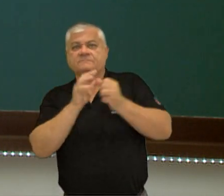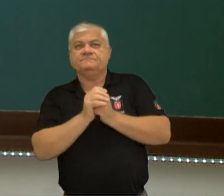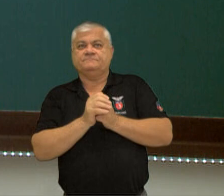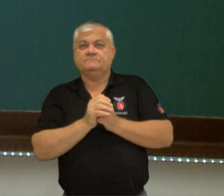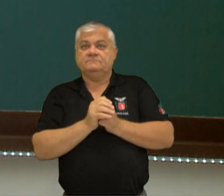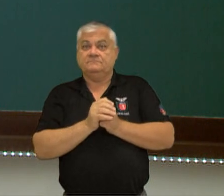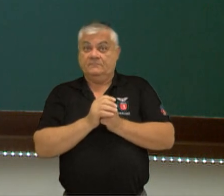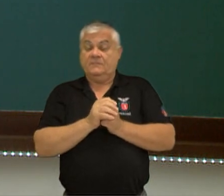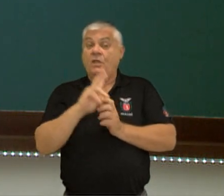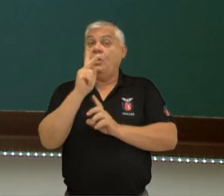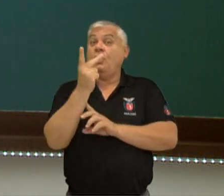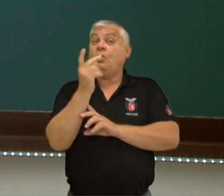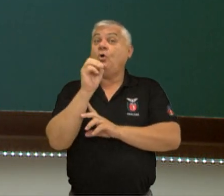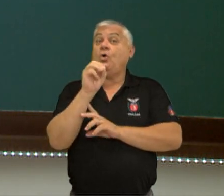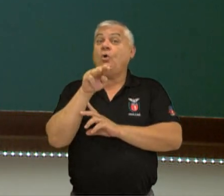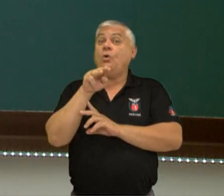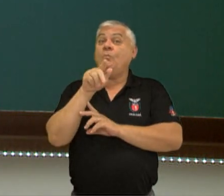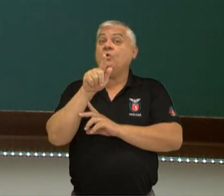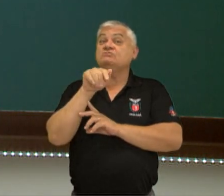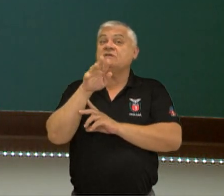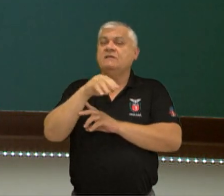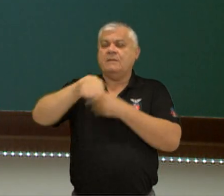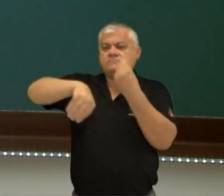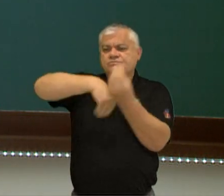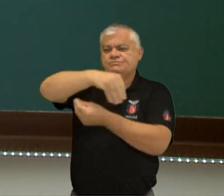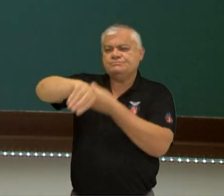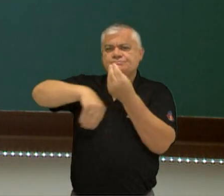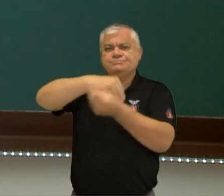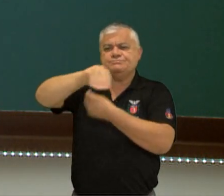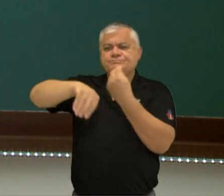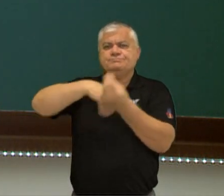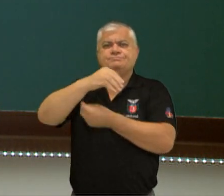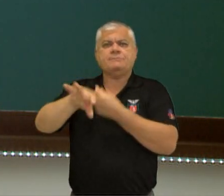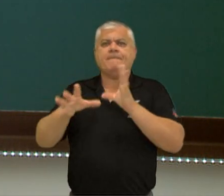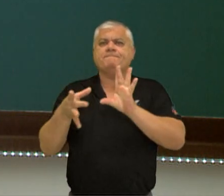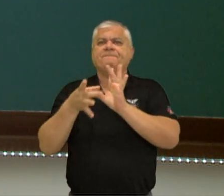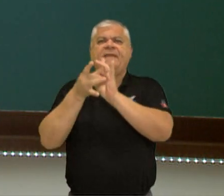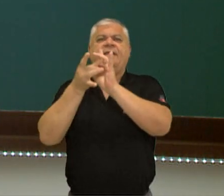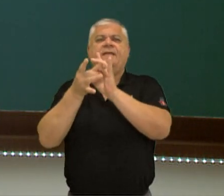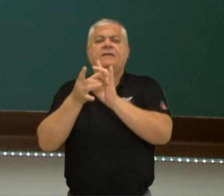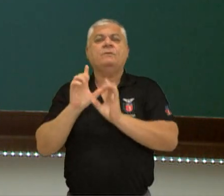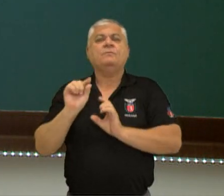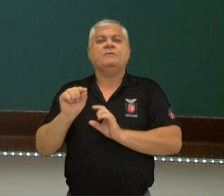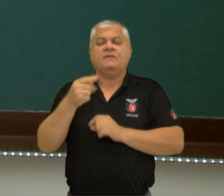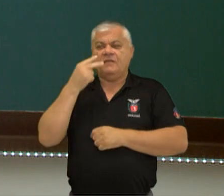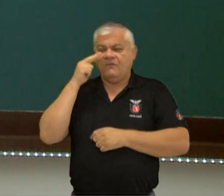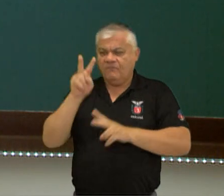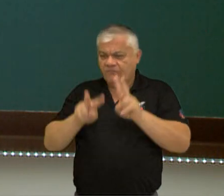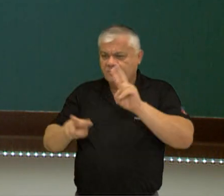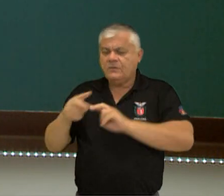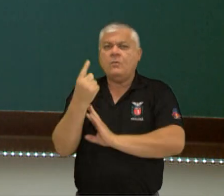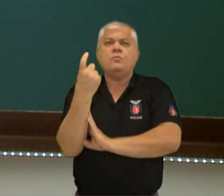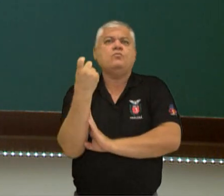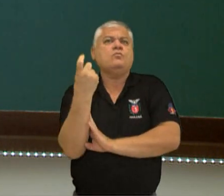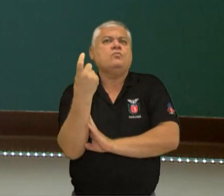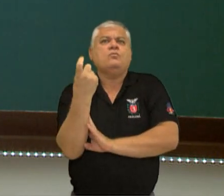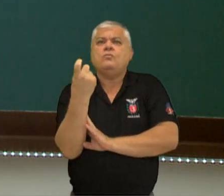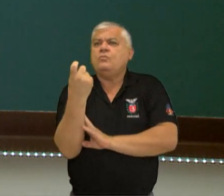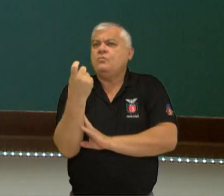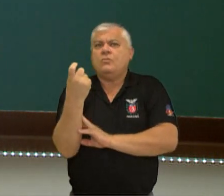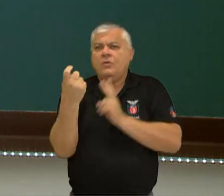do nosso permanganato diluído na água, eu tenho então uma questão visual uniforme, ou